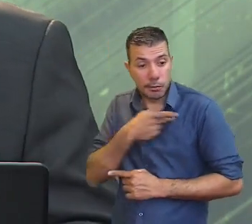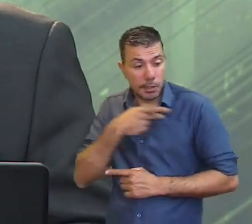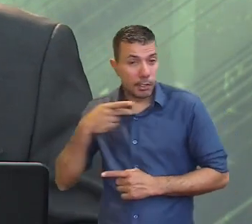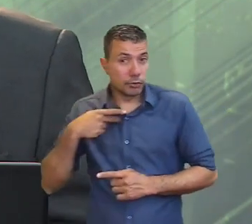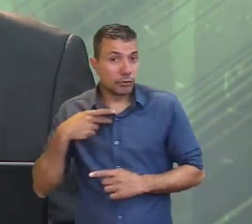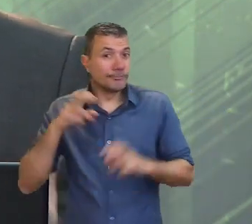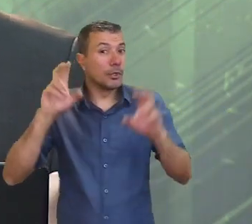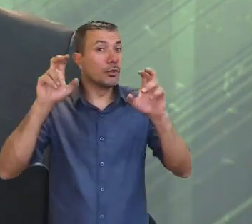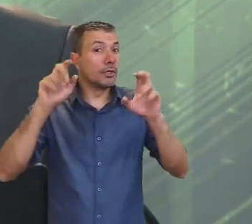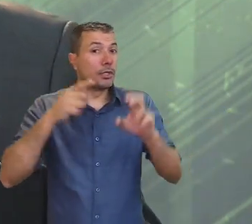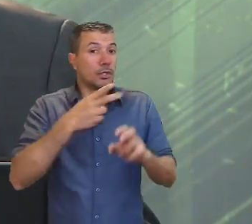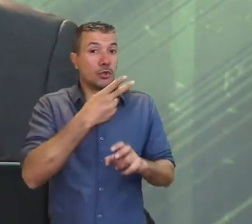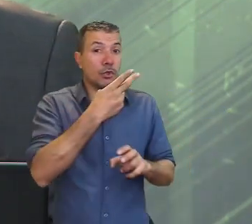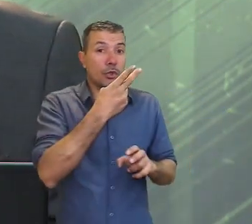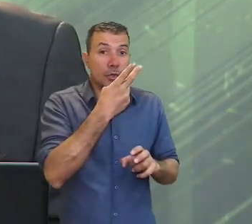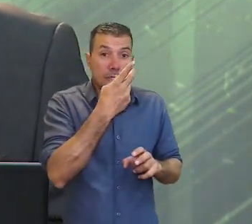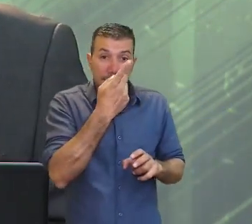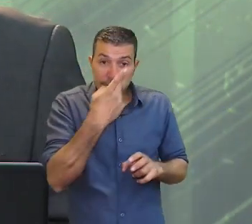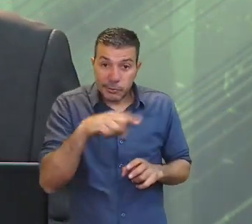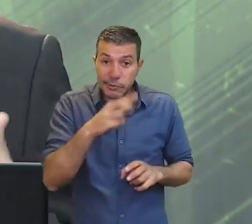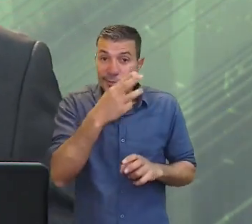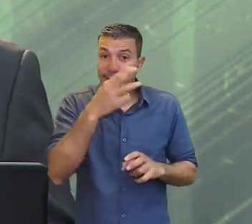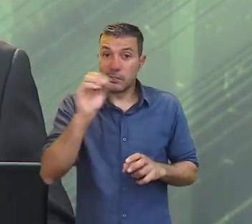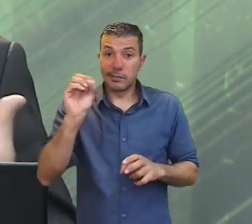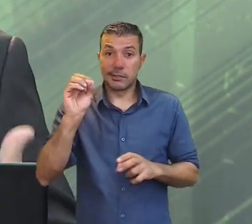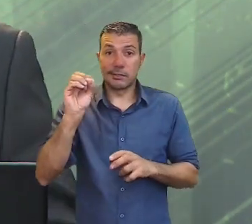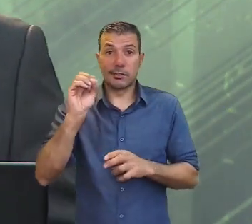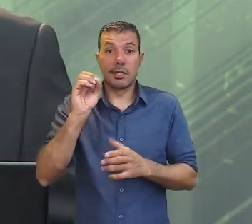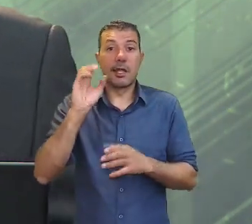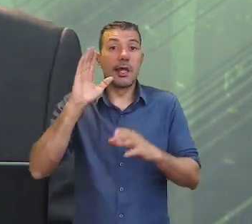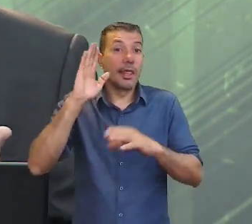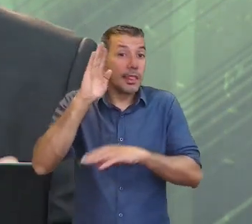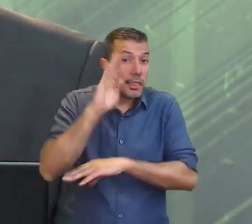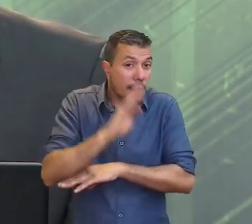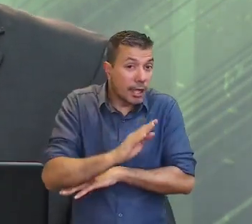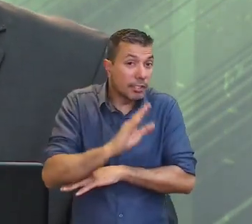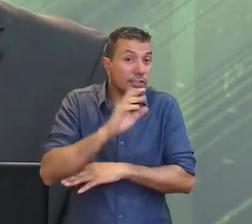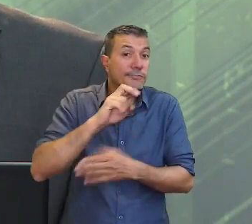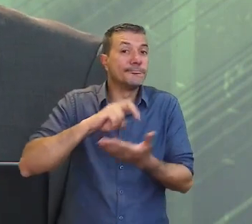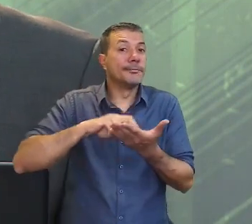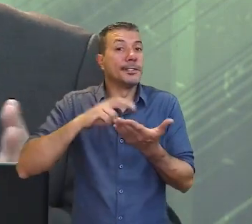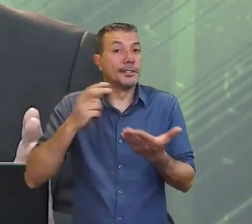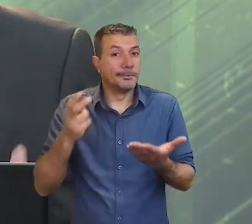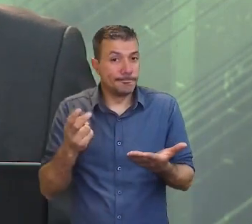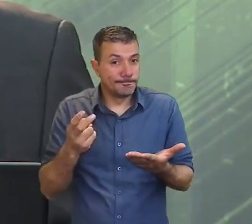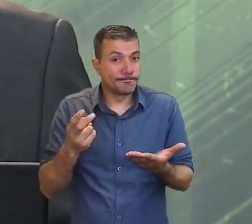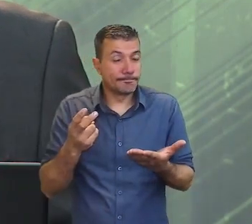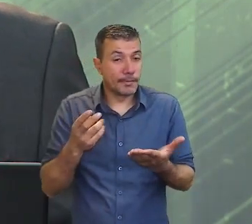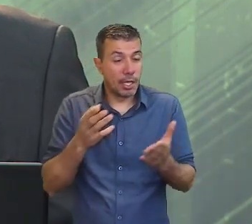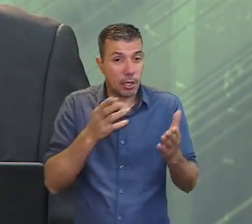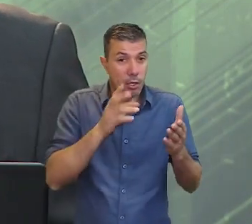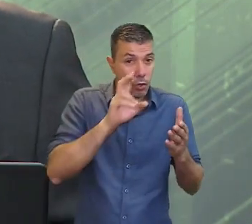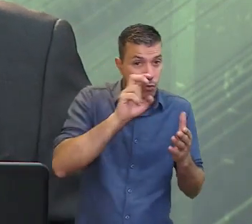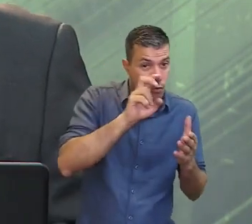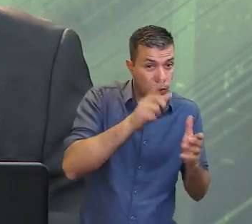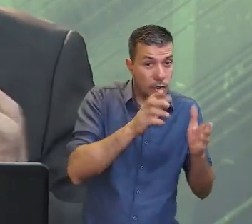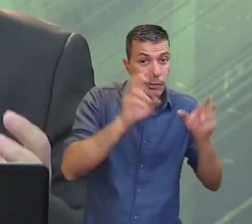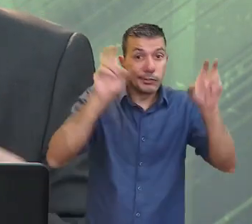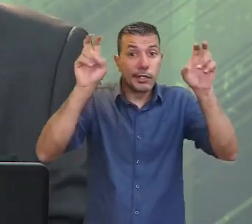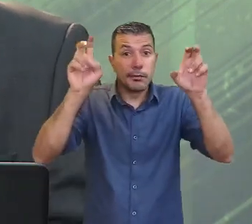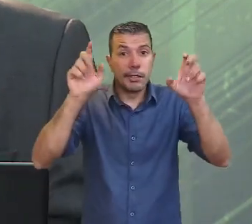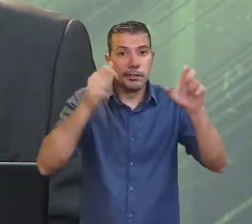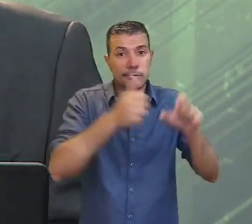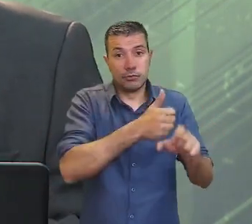entrar no assunto das 2.300 tardes e manhãs. Só para ficar um pouco mais didático, mais pedagógico, eu dividi em dois temas para que a